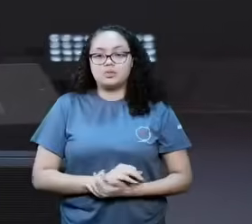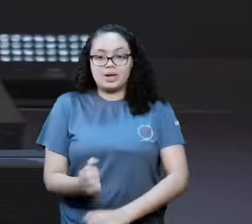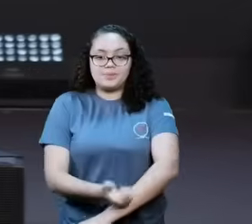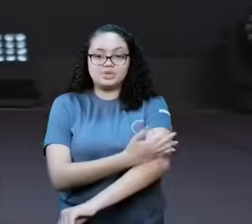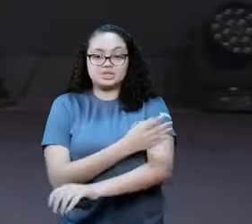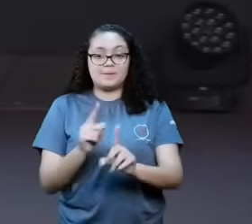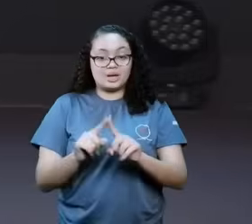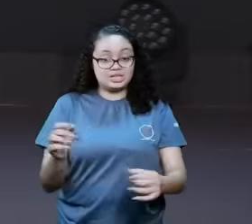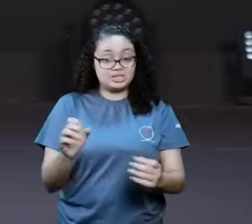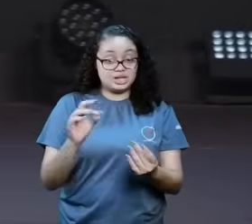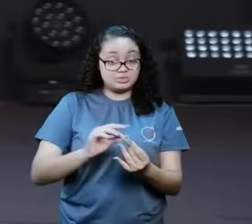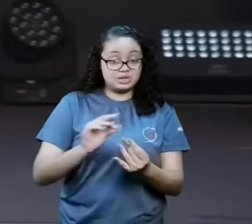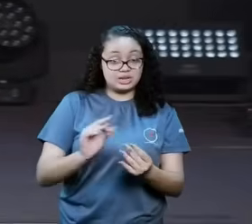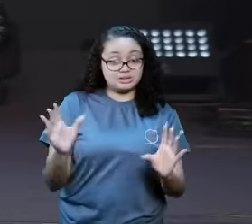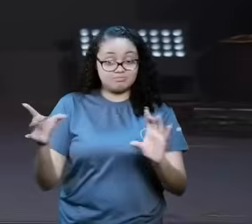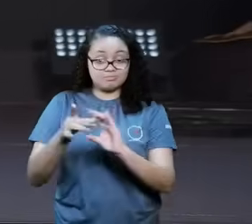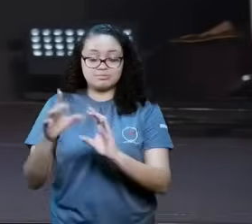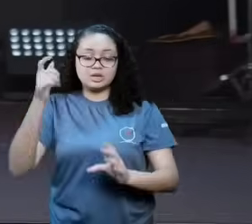racionalidade do que você imagina.